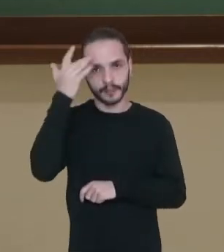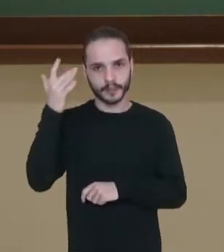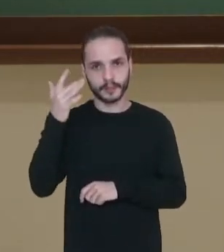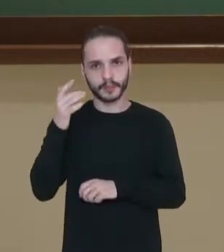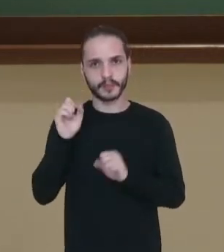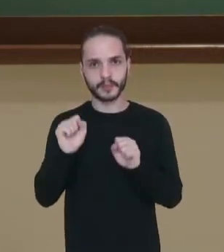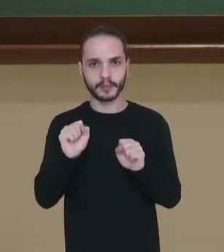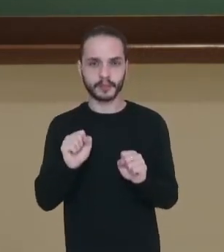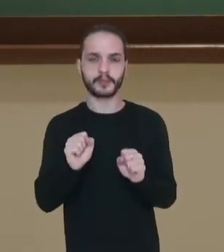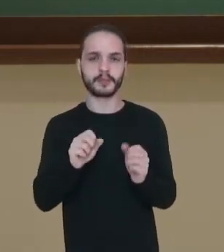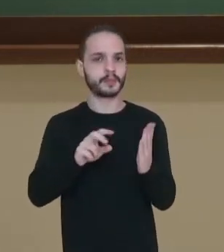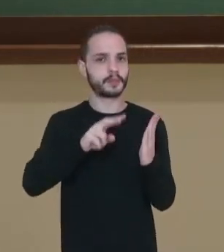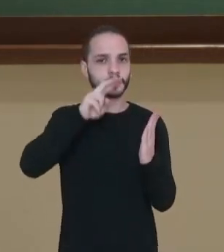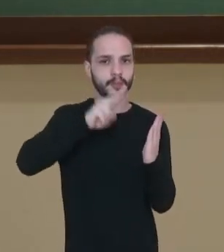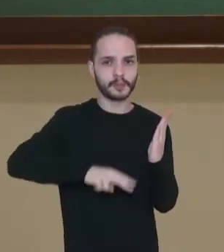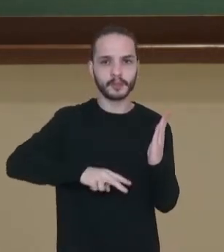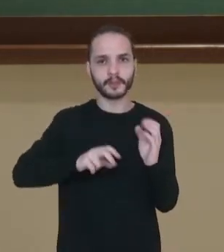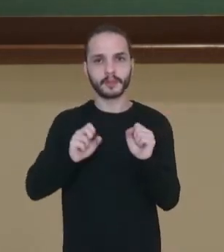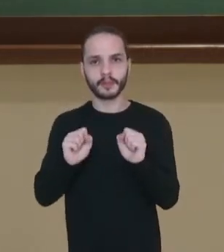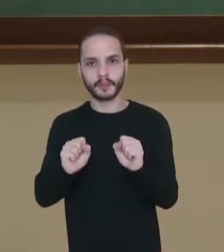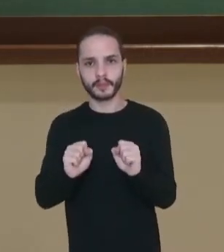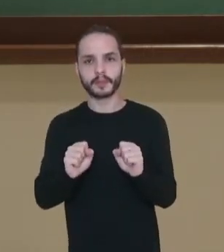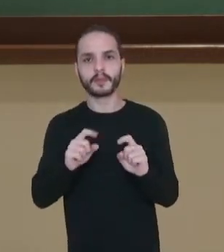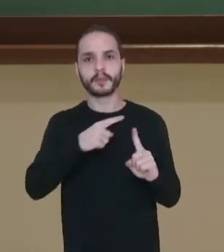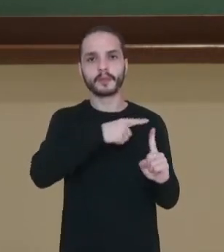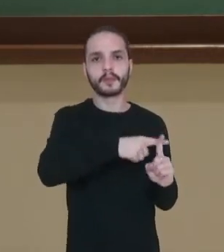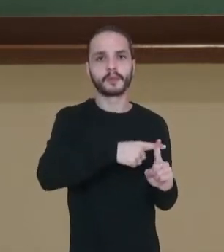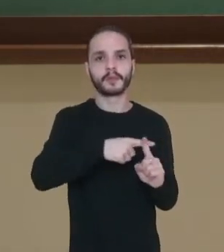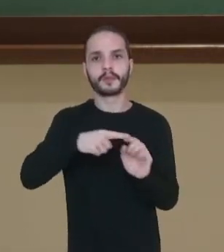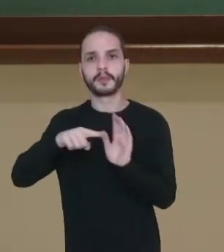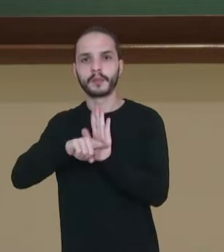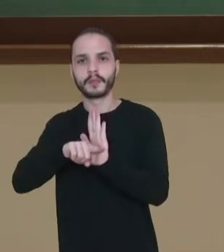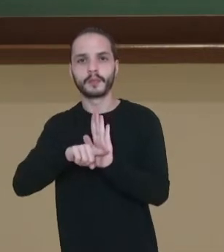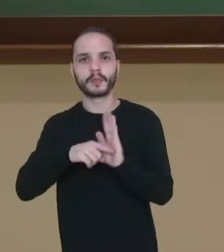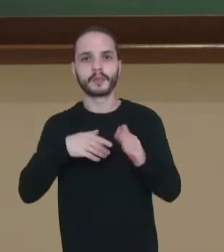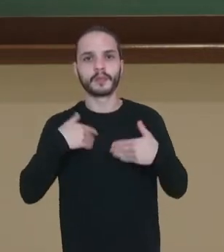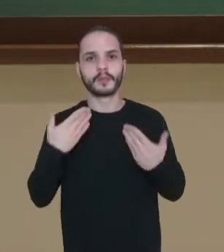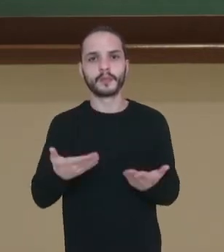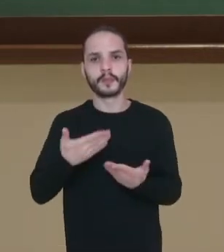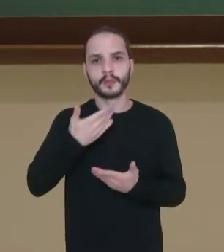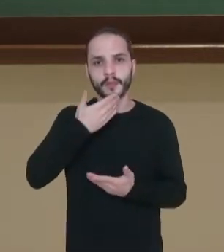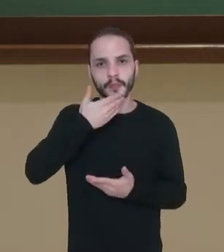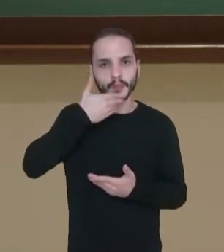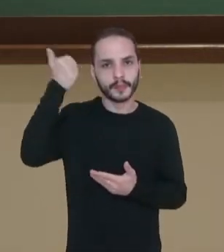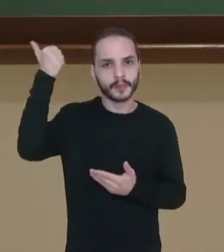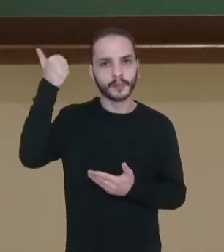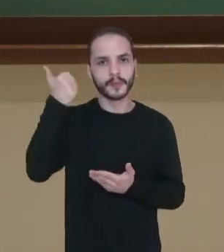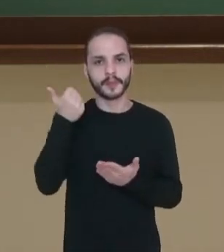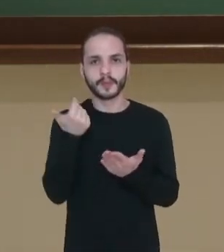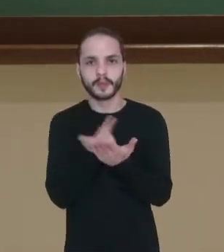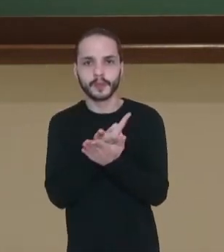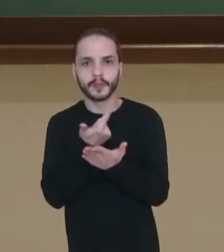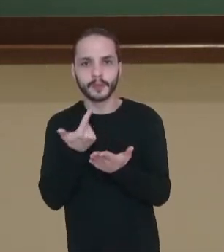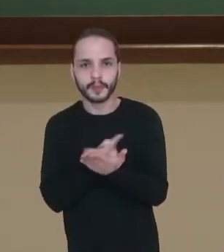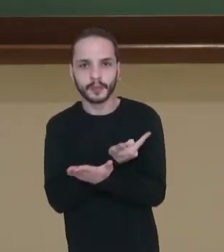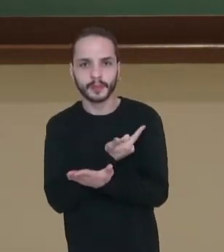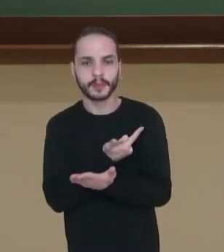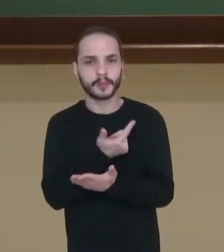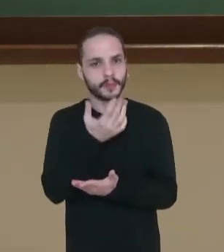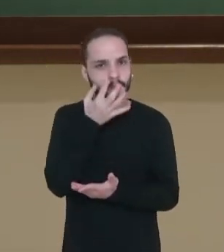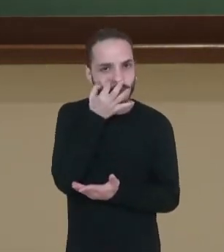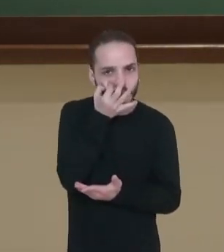publicarem, para as pessoas lerem, qual é mais vantajoso, né? Será que a gente considera que existem